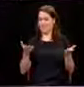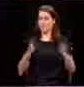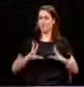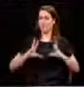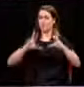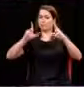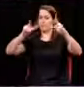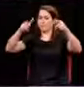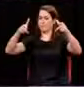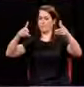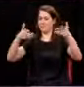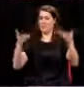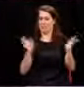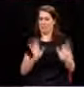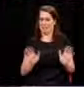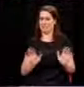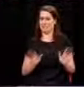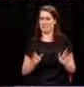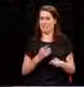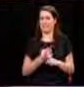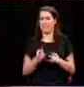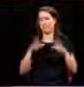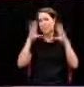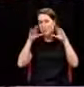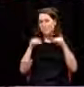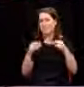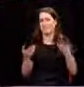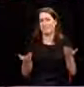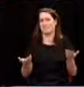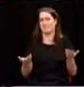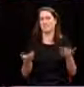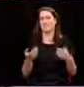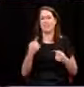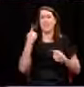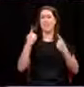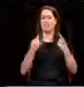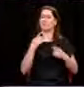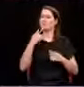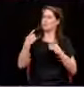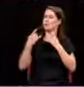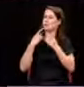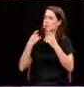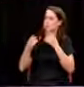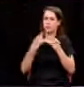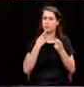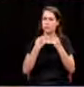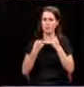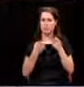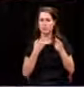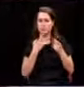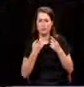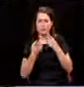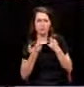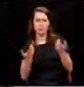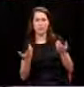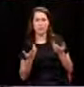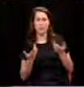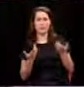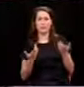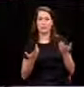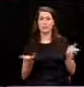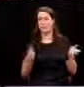muito, porque também não sabemos. Há muitas questões que as pessoas gostavam de saber, se vamos comprar algum jogador ou se vamos vender algum